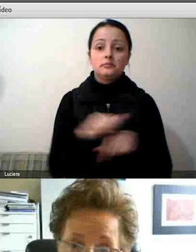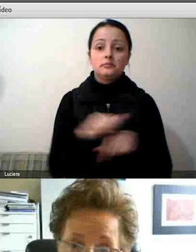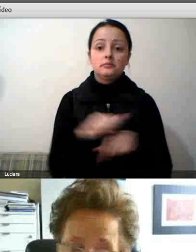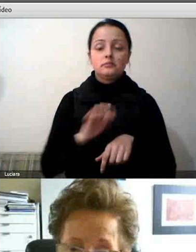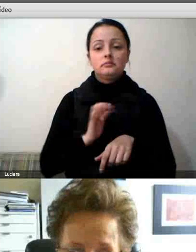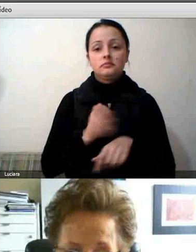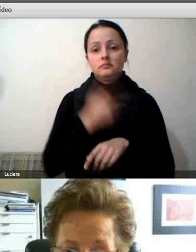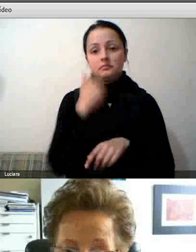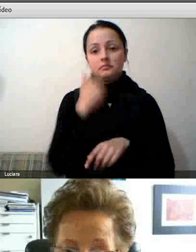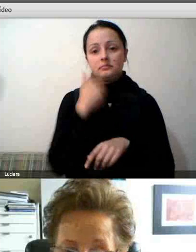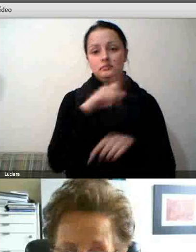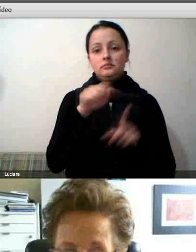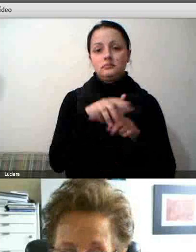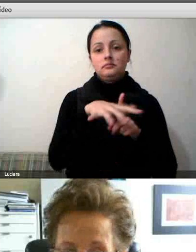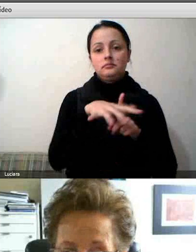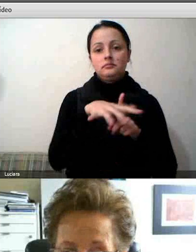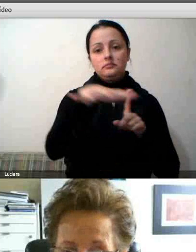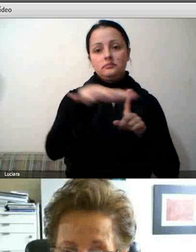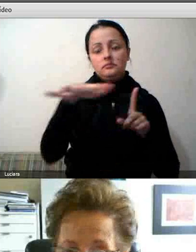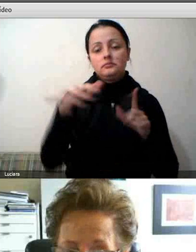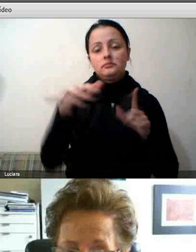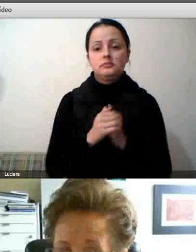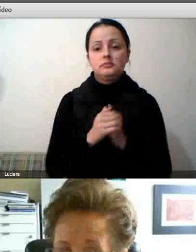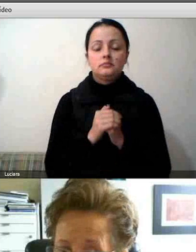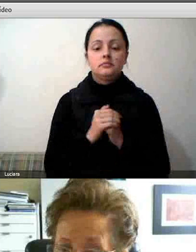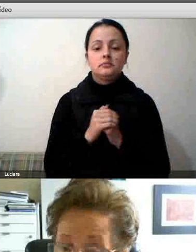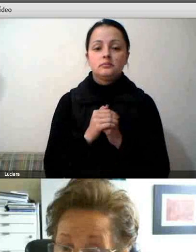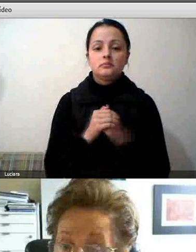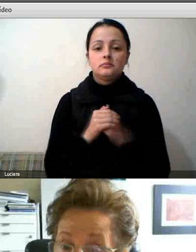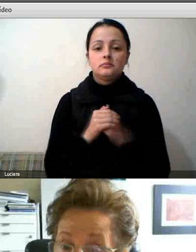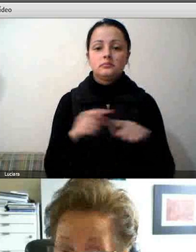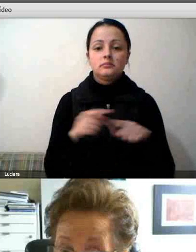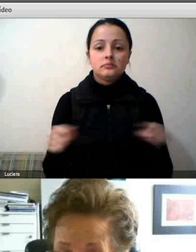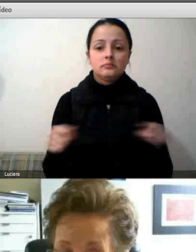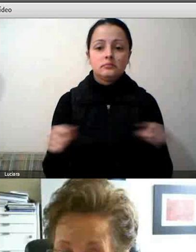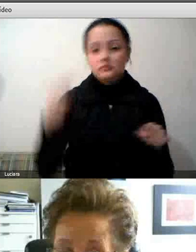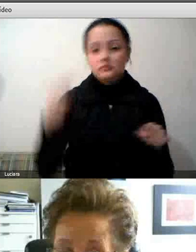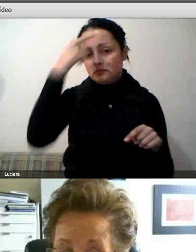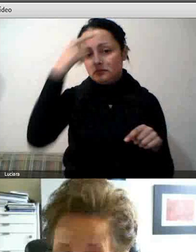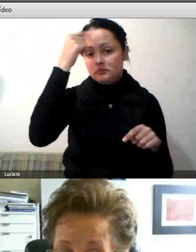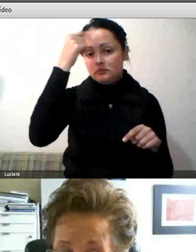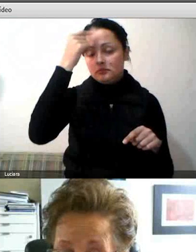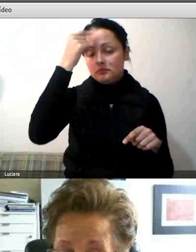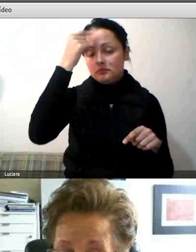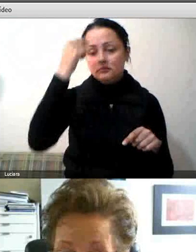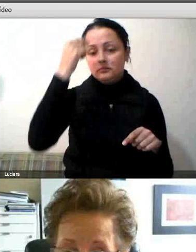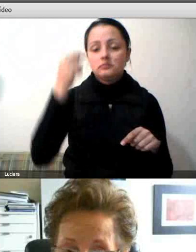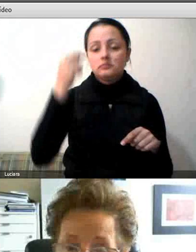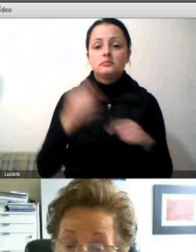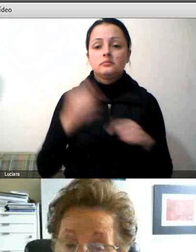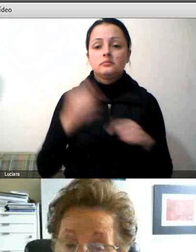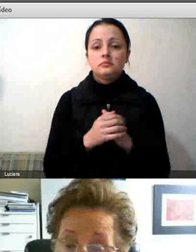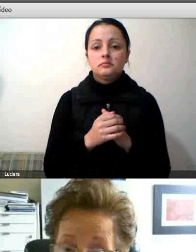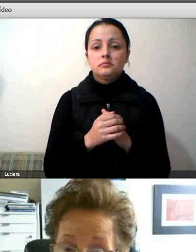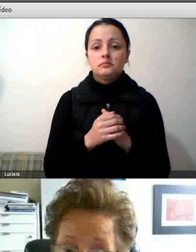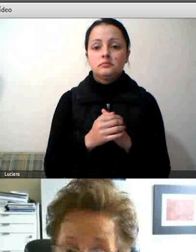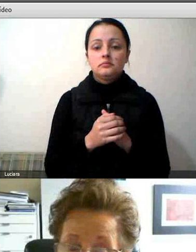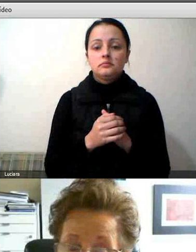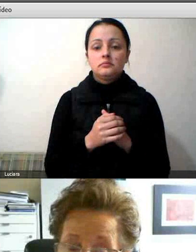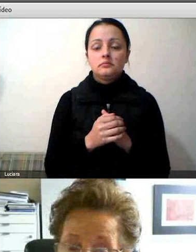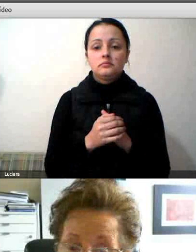Embora isso seja mais difícil, é a maneira que a gente tem para multiplicar, né, em larga escala.